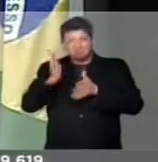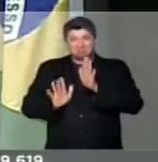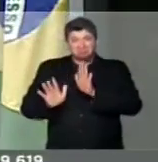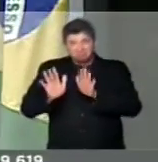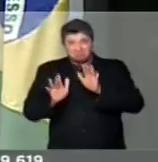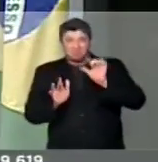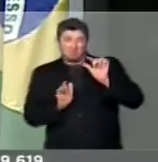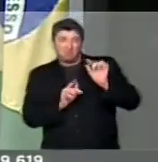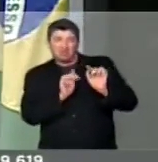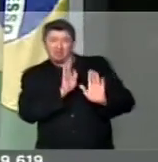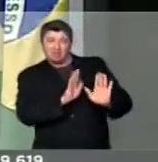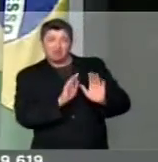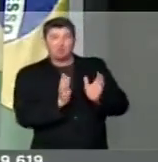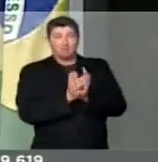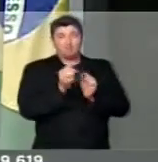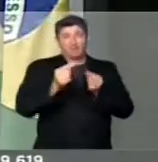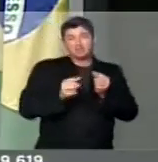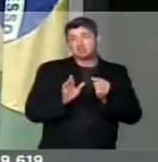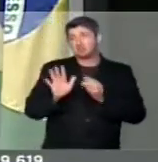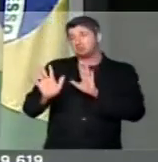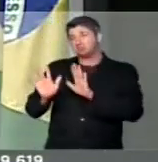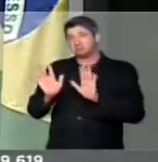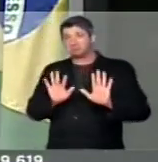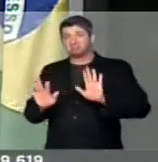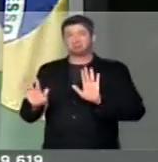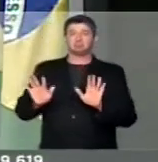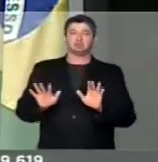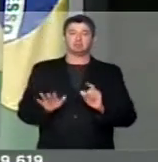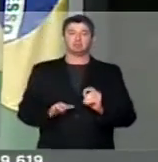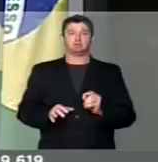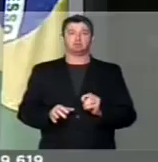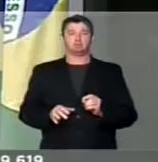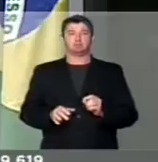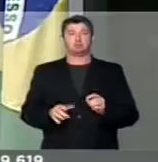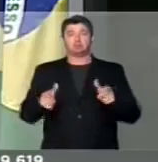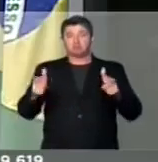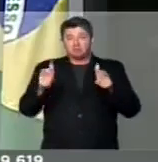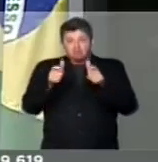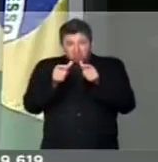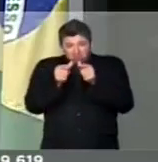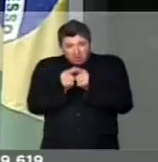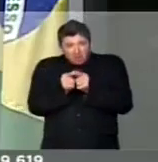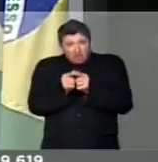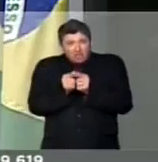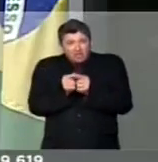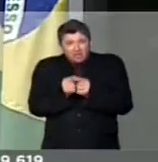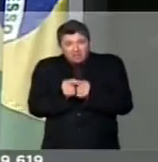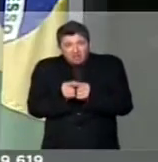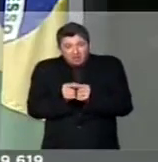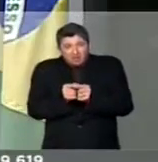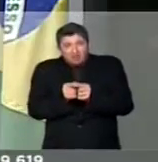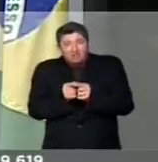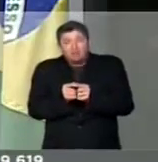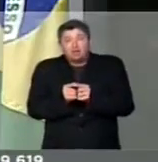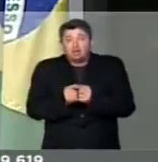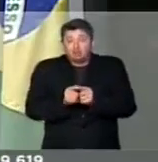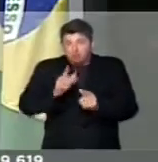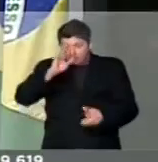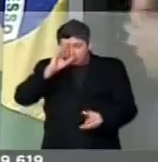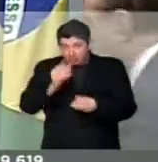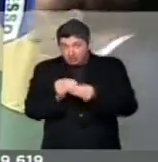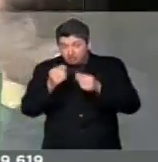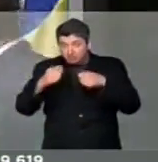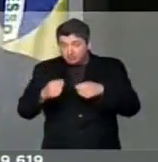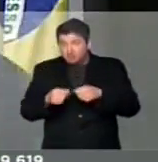outra colar, de um partido aqui, outro ali. Minoria total. E é preciso compreender